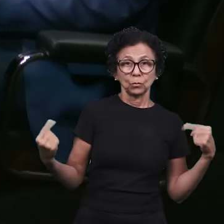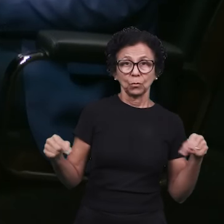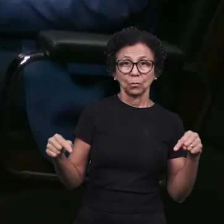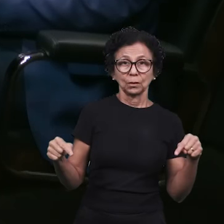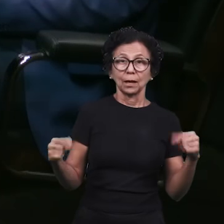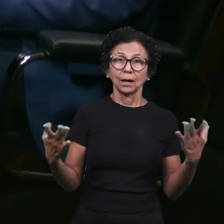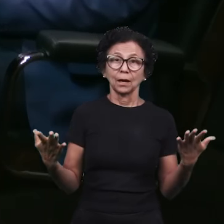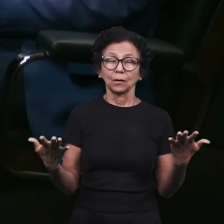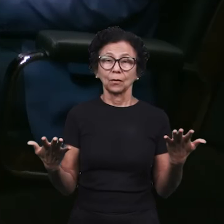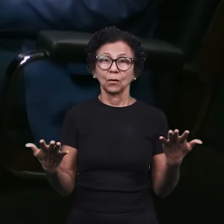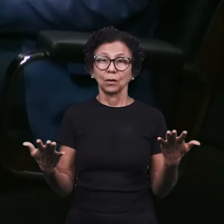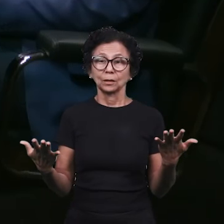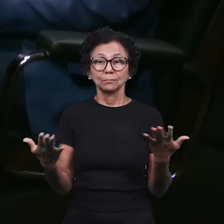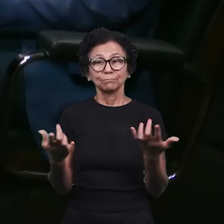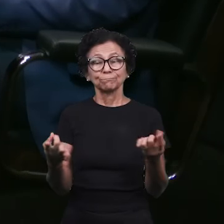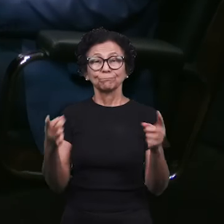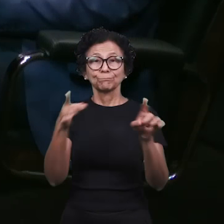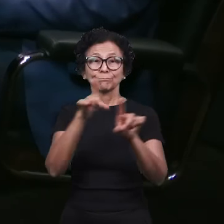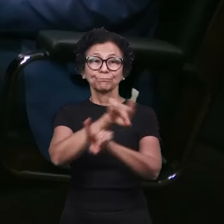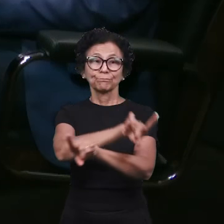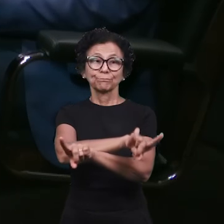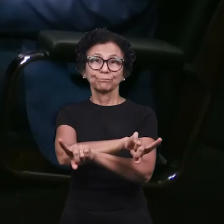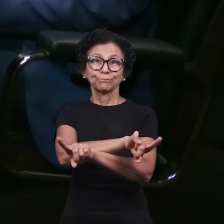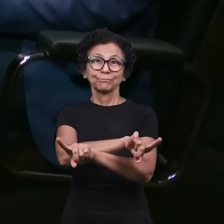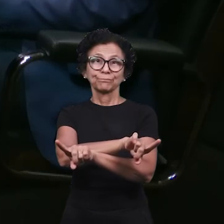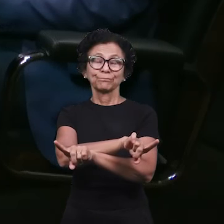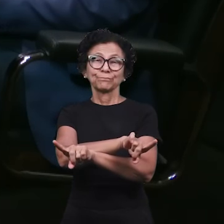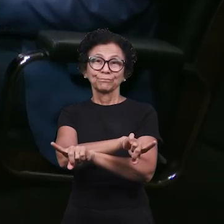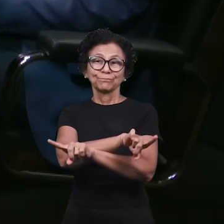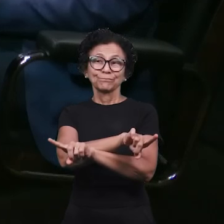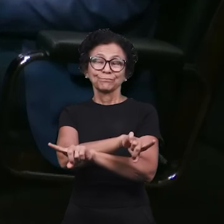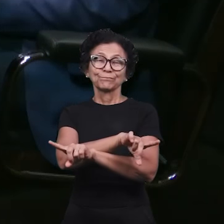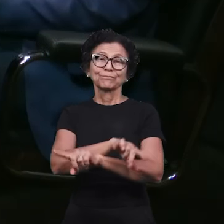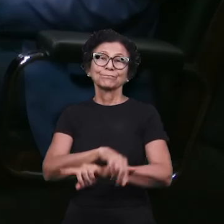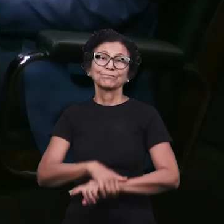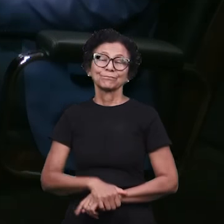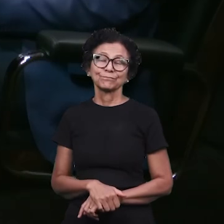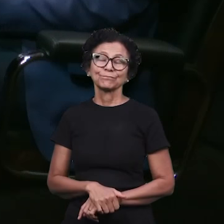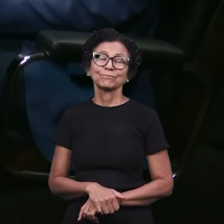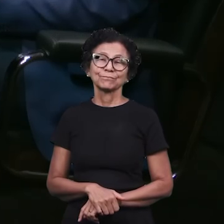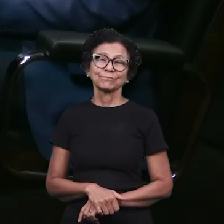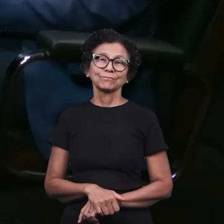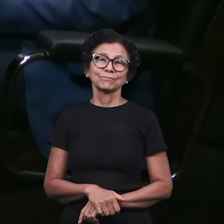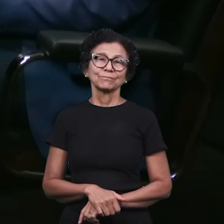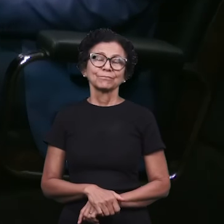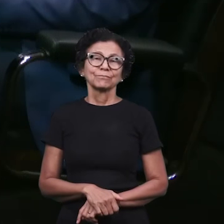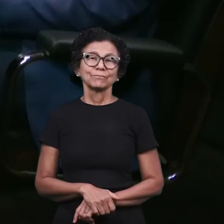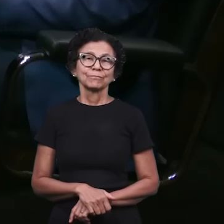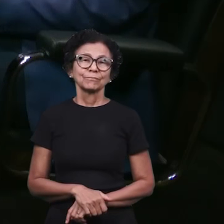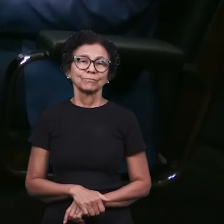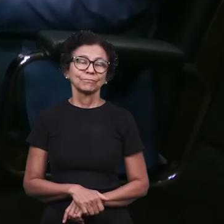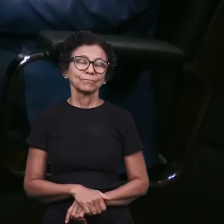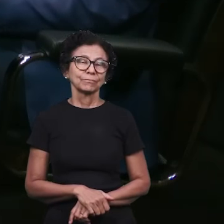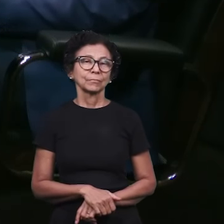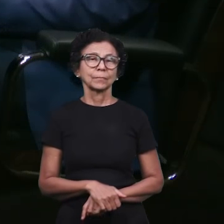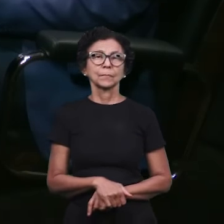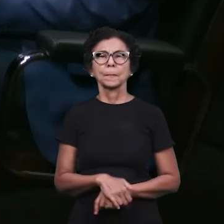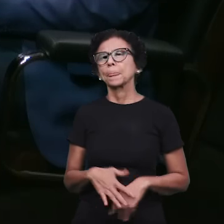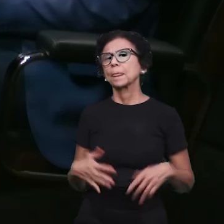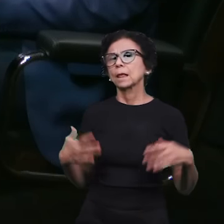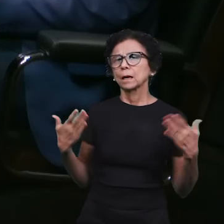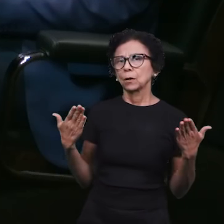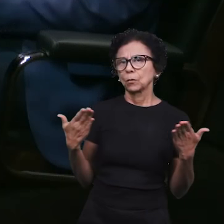sentença. Então, agora é interessante porque agora nós estamos vivendo, é muito importante, a igreja